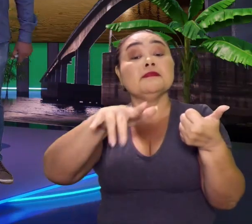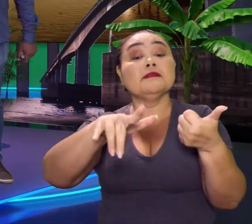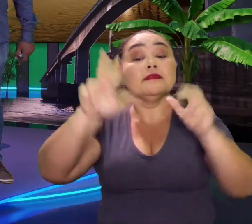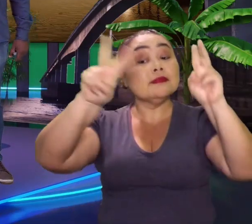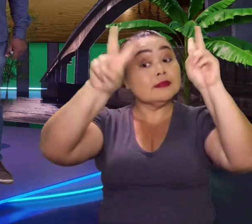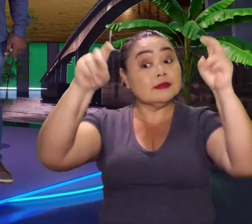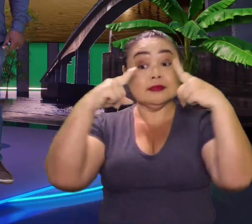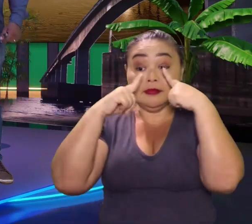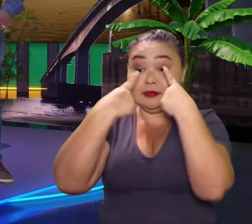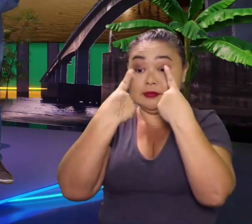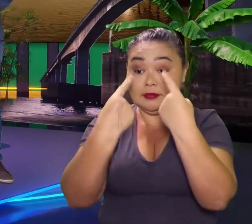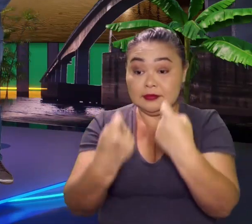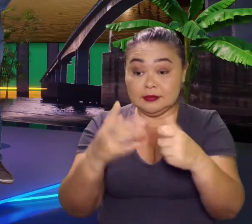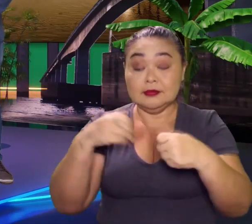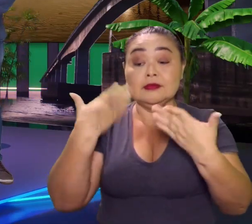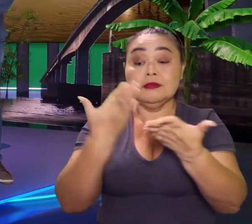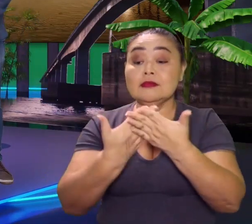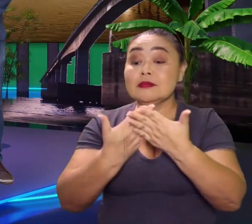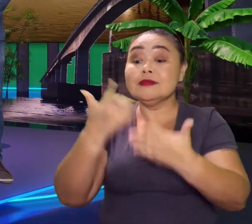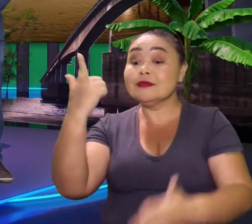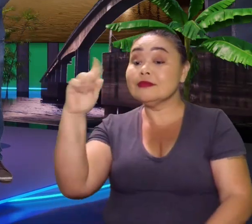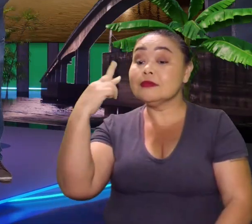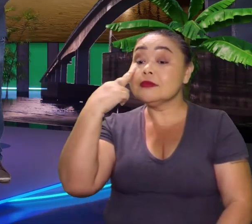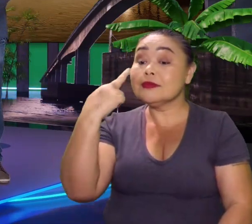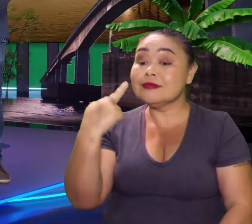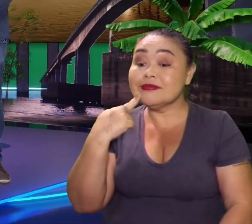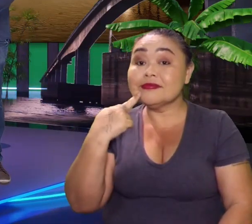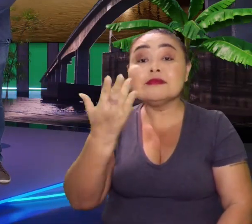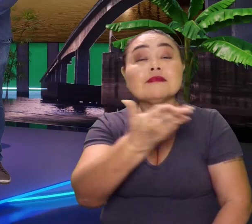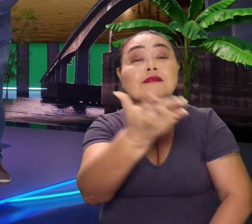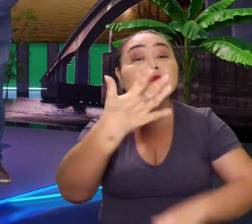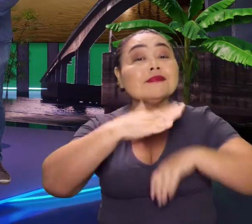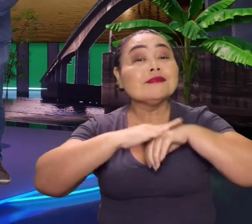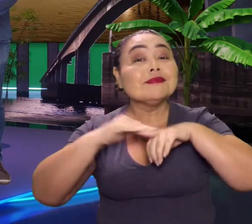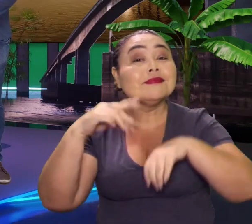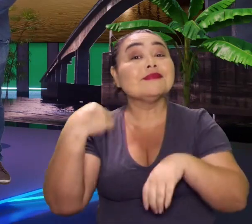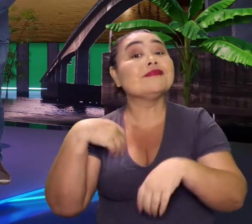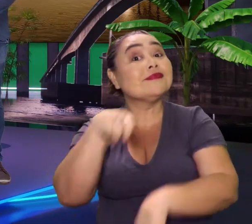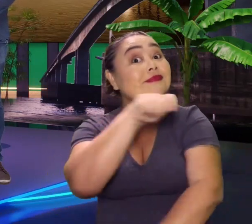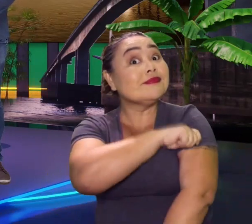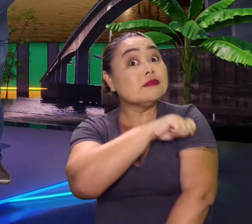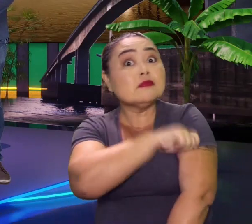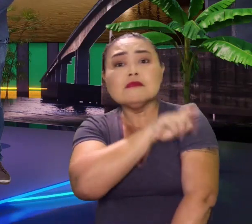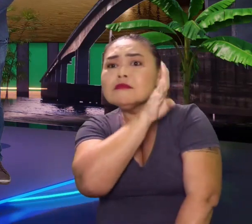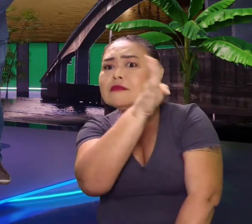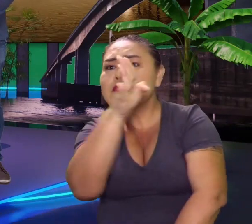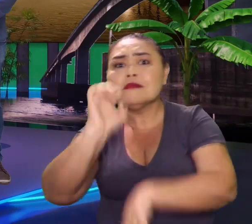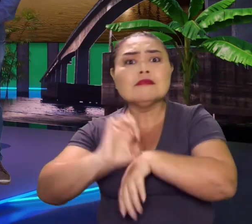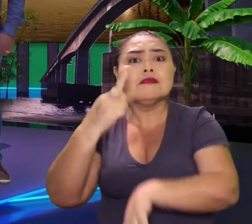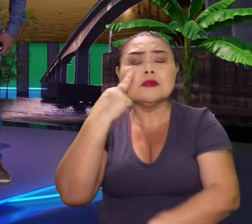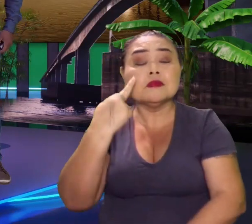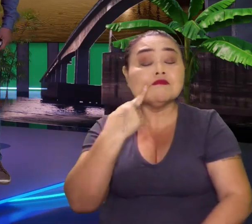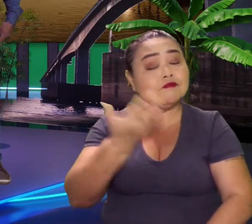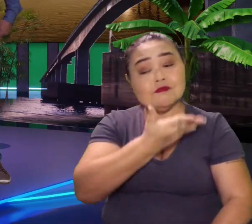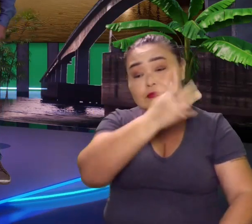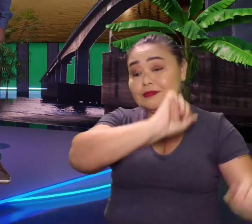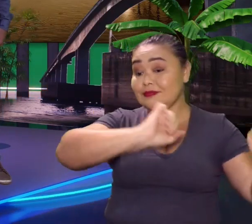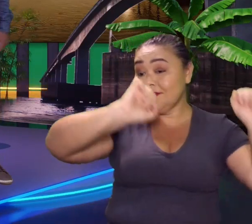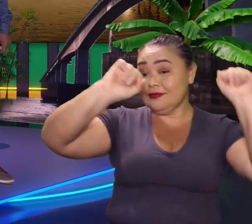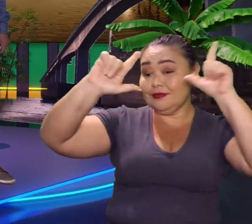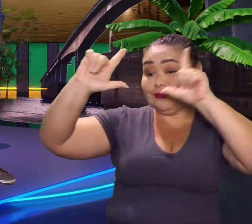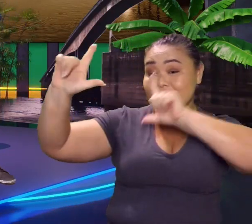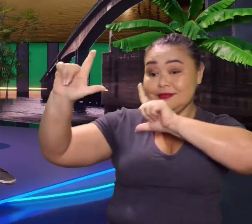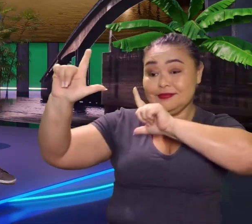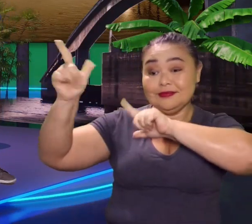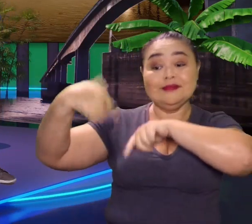assunto interessante, aula de Geografia de Rondônia para os nossos queridos alunos de todo o estado de Rondônia. Vamos lá, sem mais delongas, vamos lá para a tela,